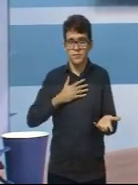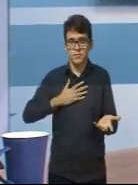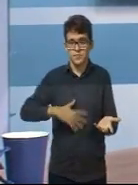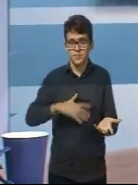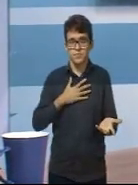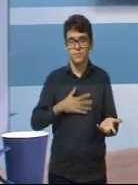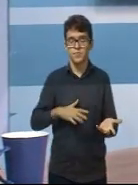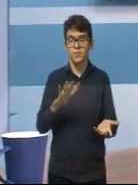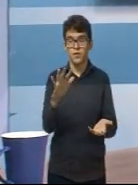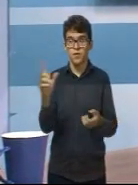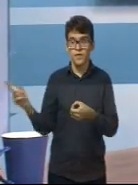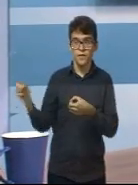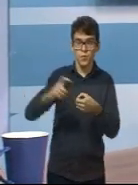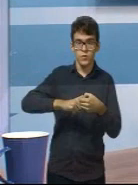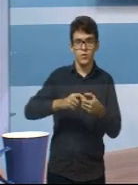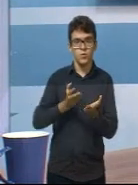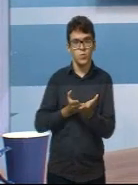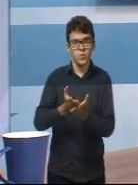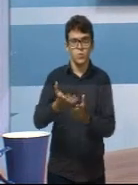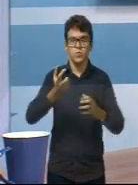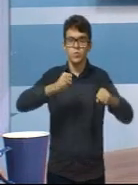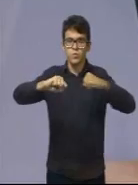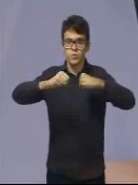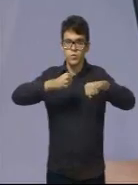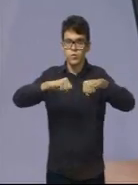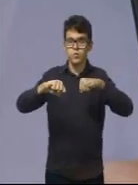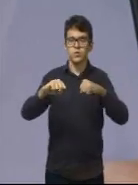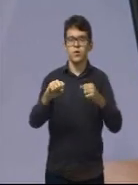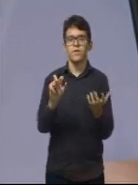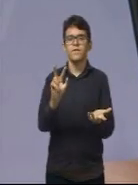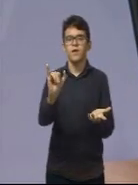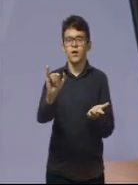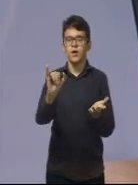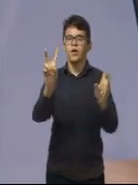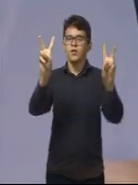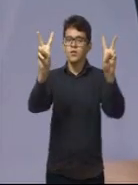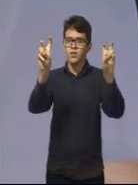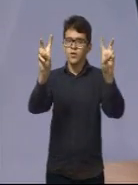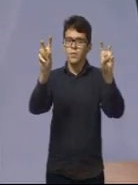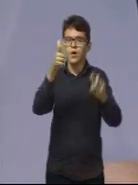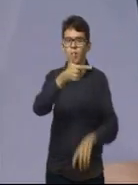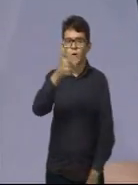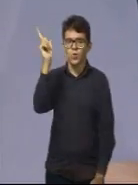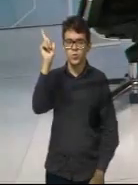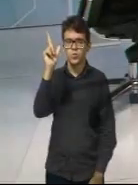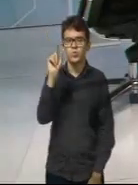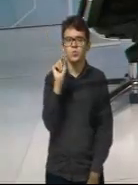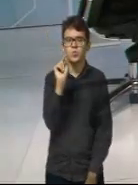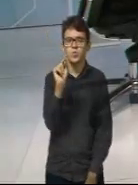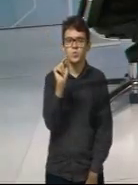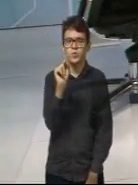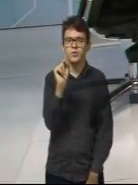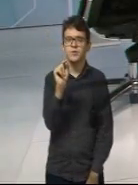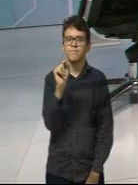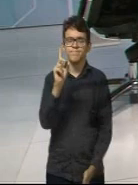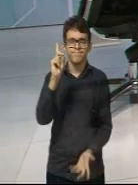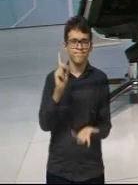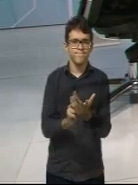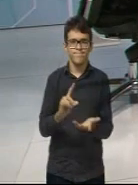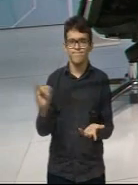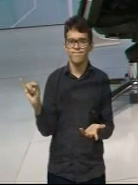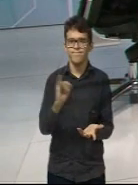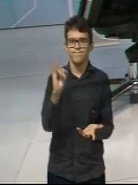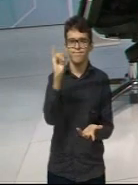Roberto, sequenciando essa discussão, eu vou colocar em pauta um dos assuntos que legitimamente está, digamos, chancelado